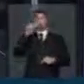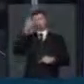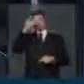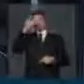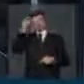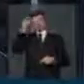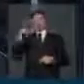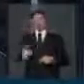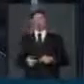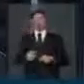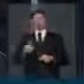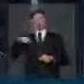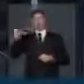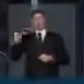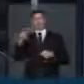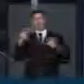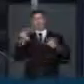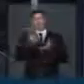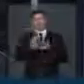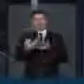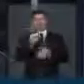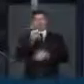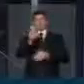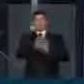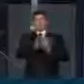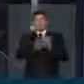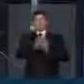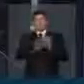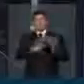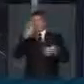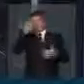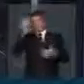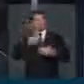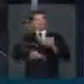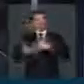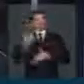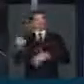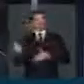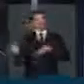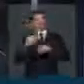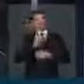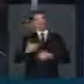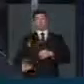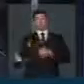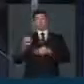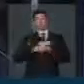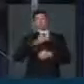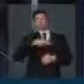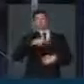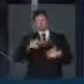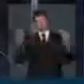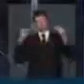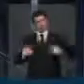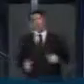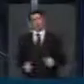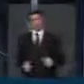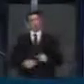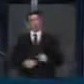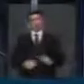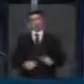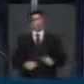de pessoas, e depois não tem verbas do SUS e tem gente transferindo recurso público para o setor privado de saúde